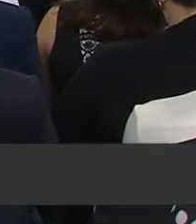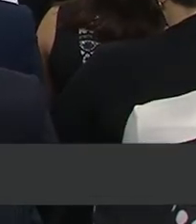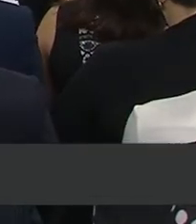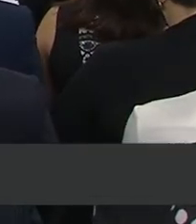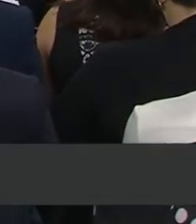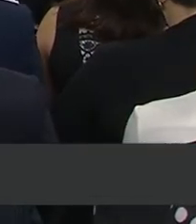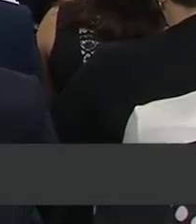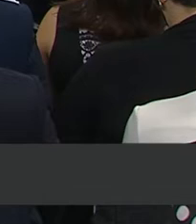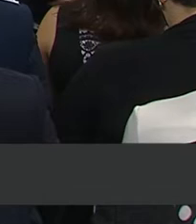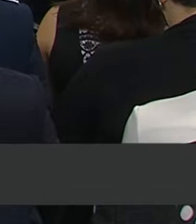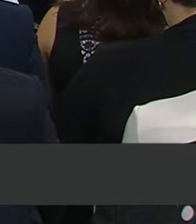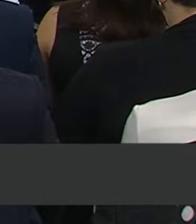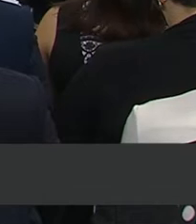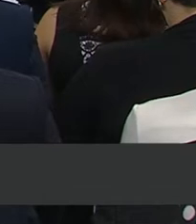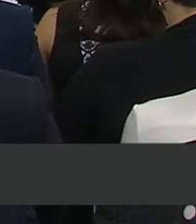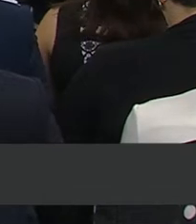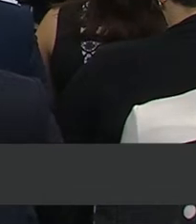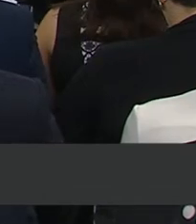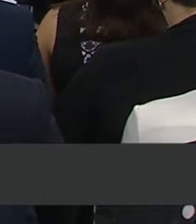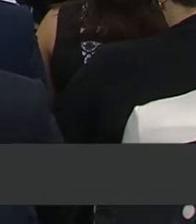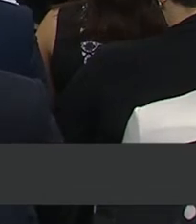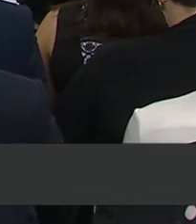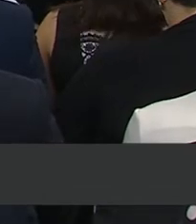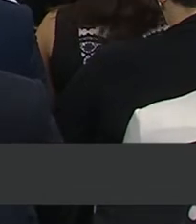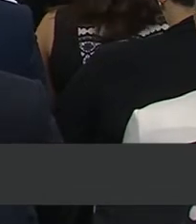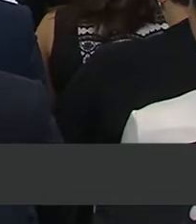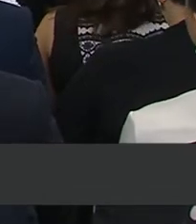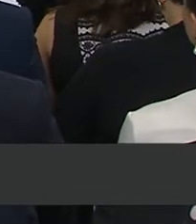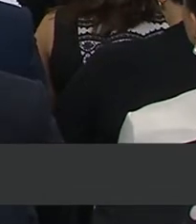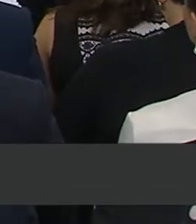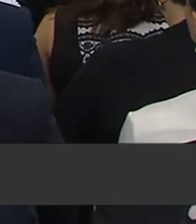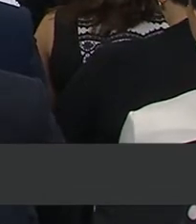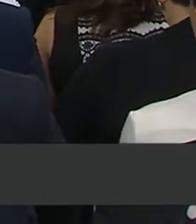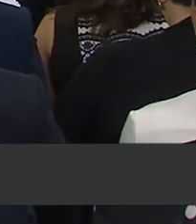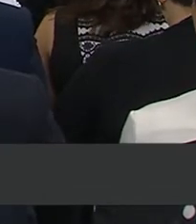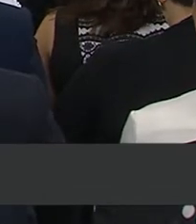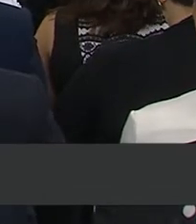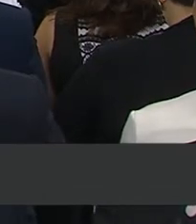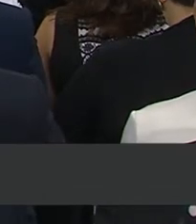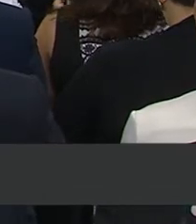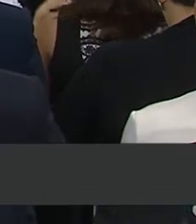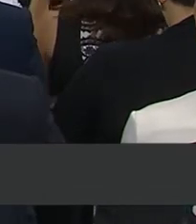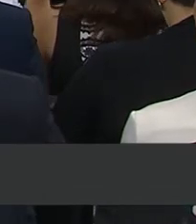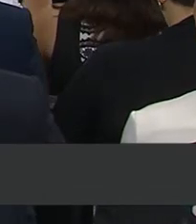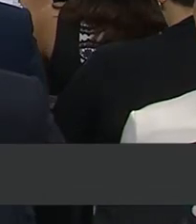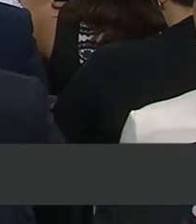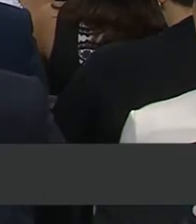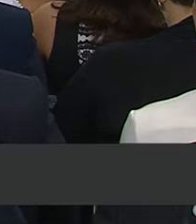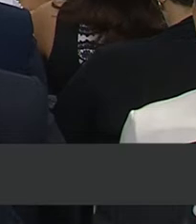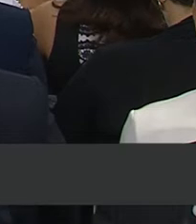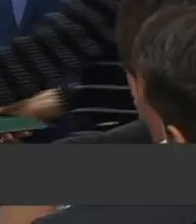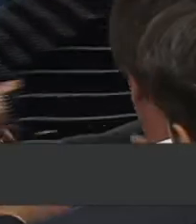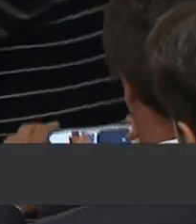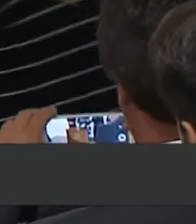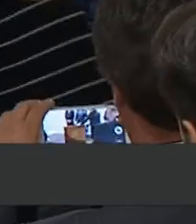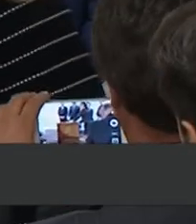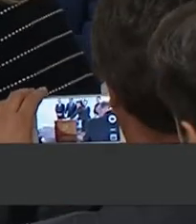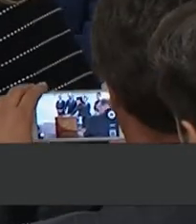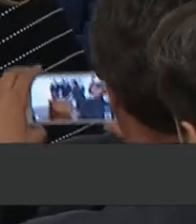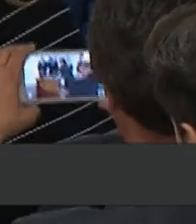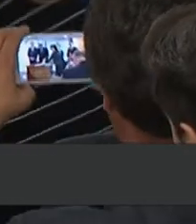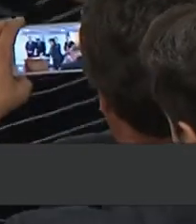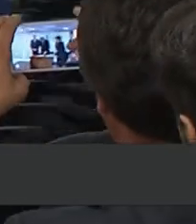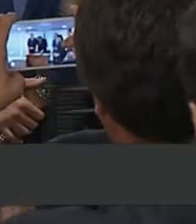e agora o presidente da república em exercício assina decreto que regulamenta a lei de inclusão e reserva às